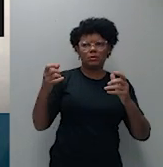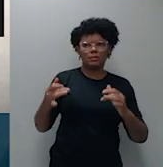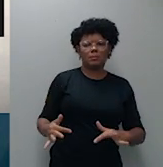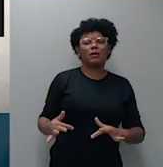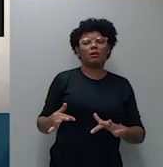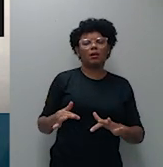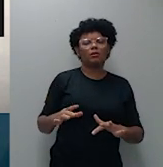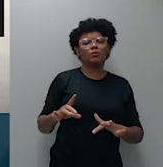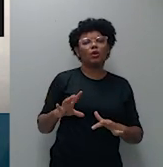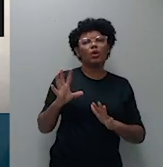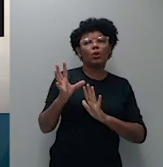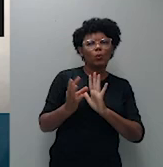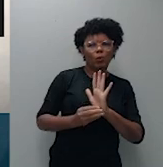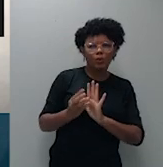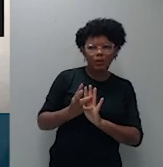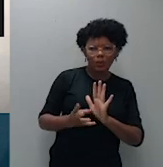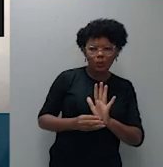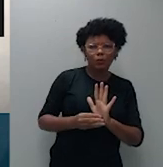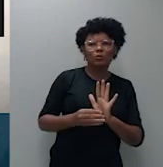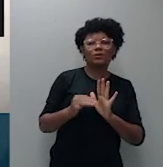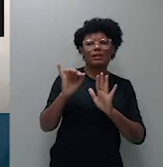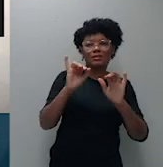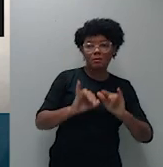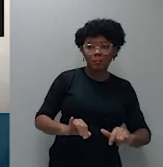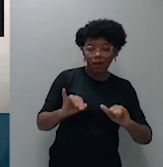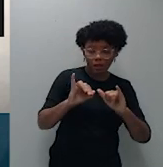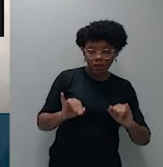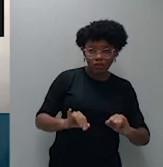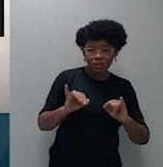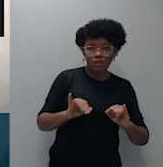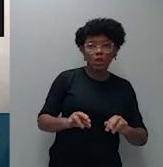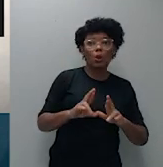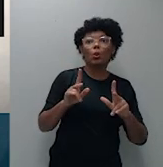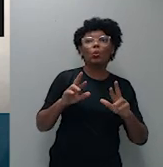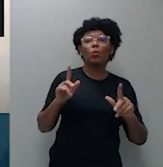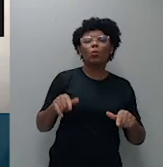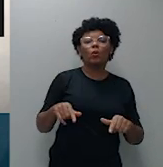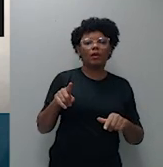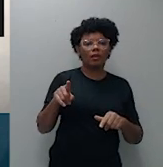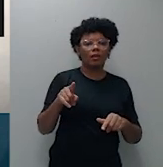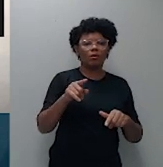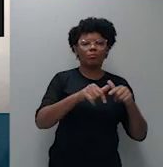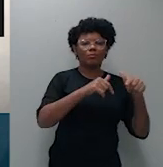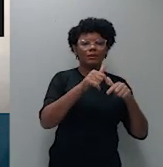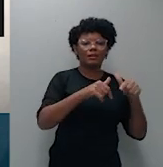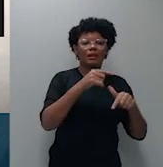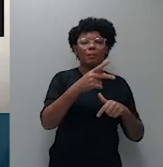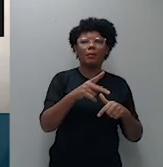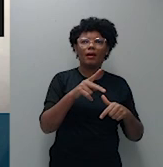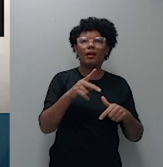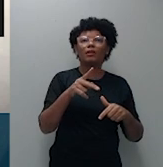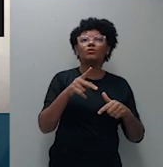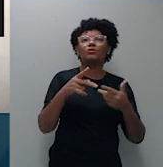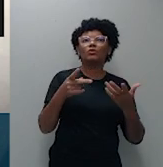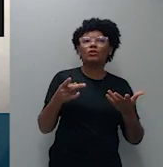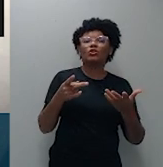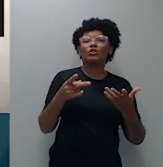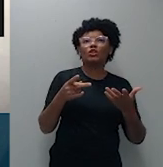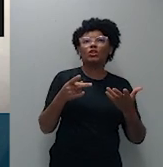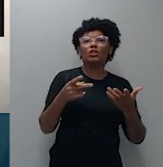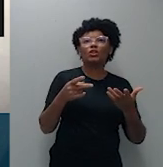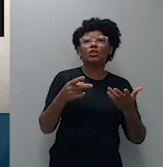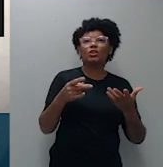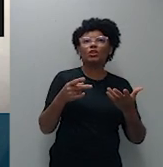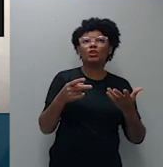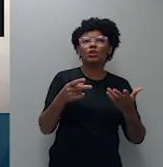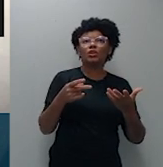que a verificação do conteúdo das imagens postadas por cada usuário não constitui a atividade intrínseca aos serviços prestados pelos provedores de